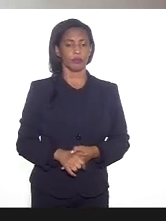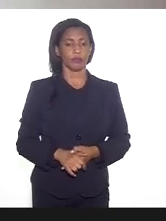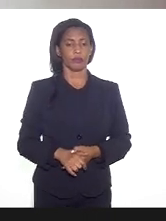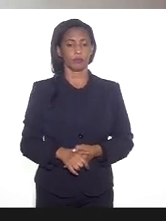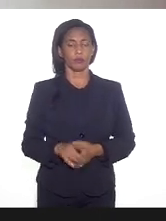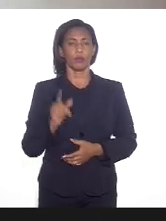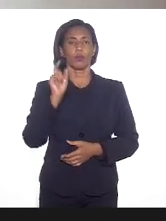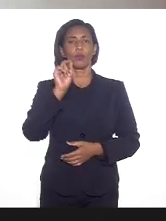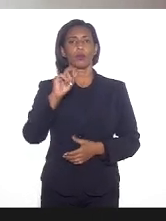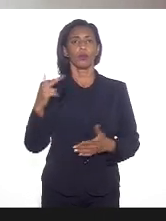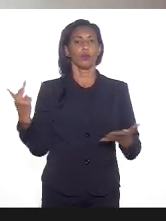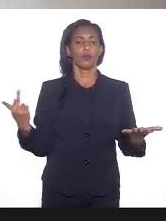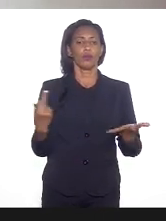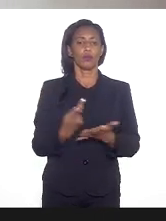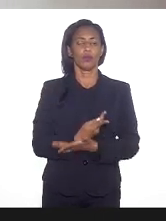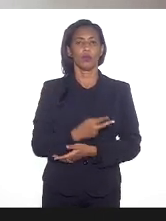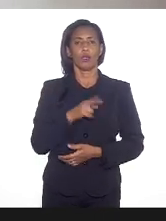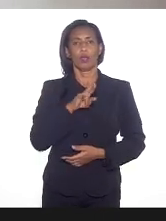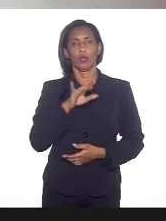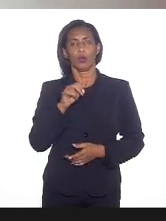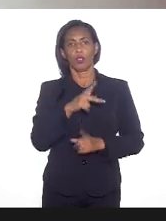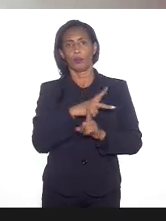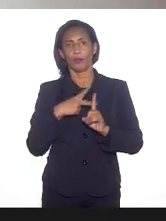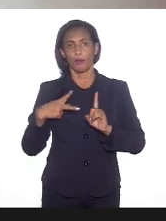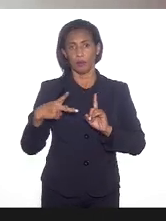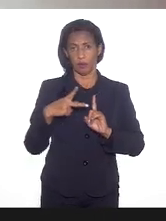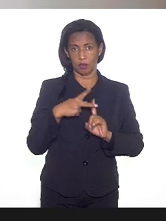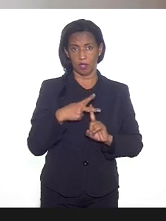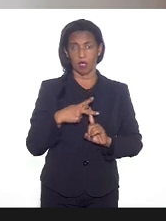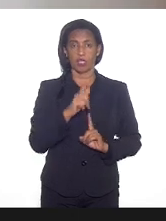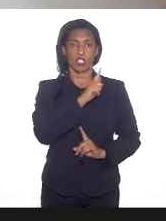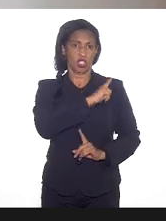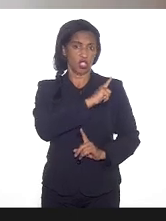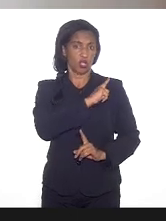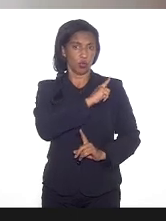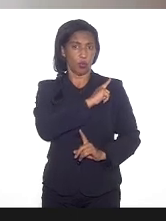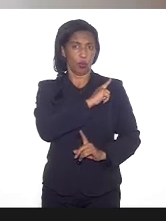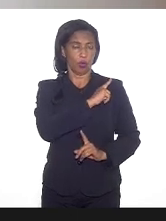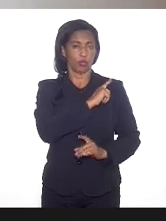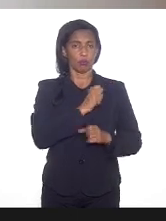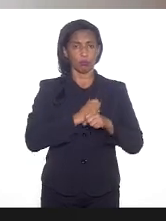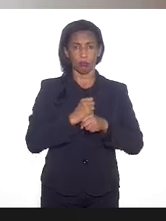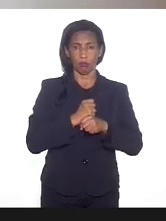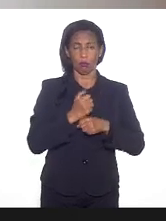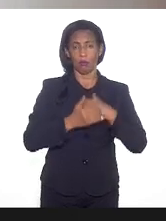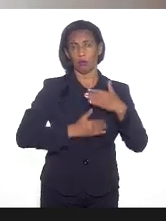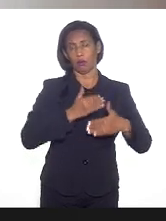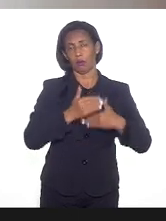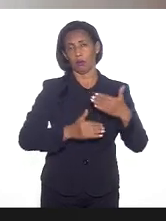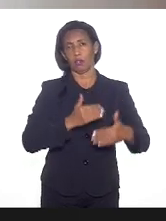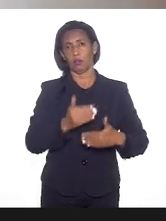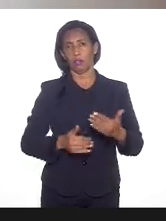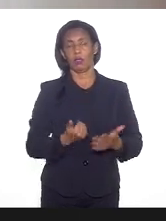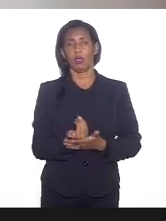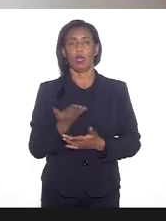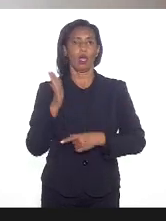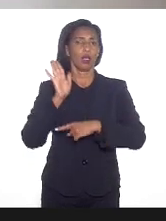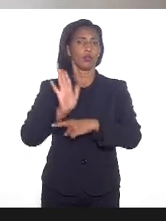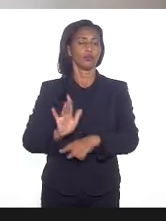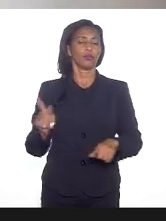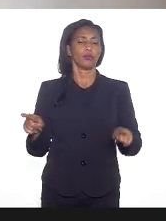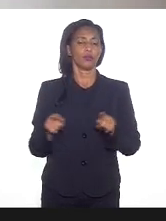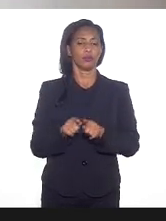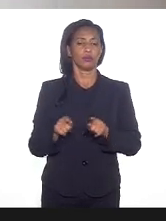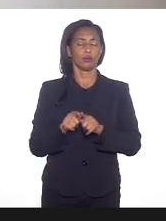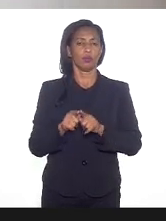que ocorreu no Rio Previdência, nas gestões que ele enfrentou nos últimos anos, contribuíram muito